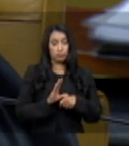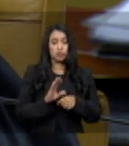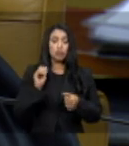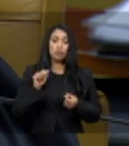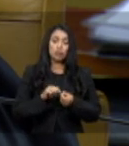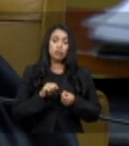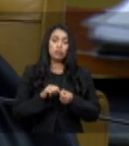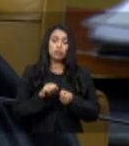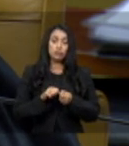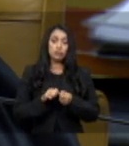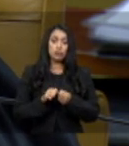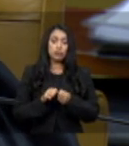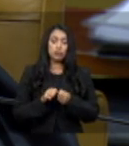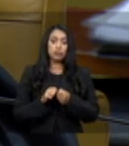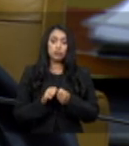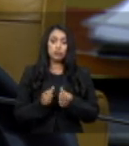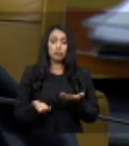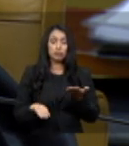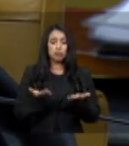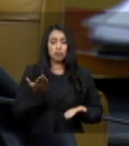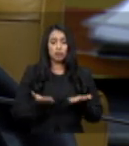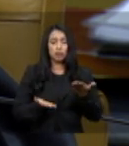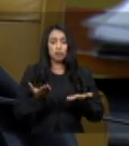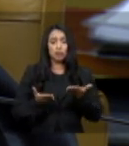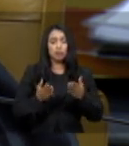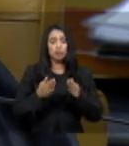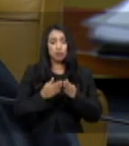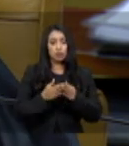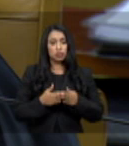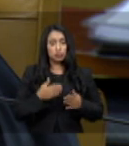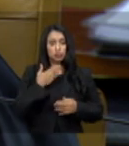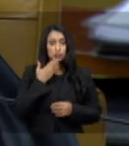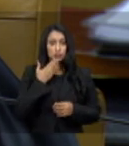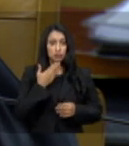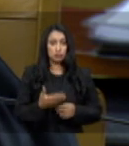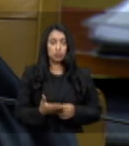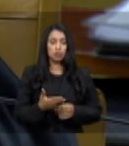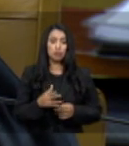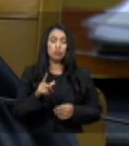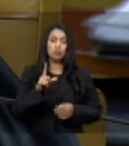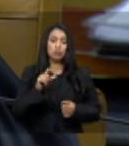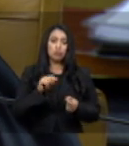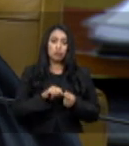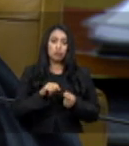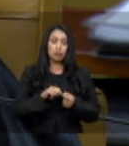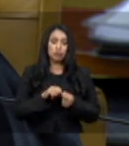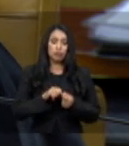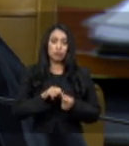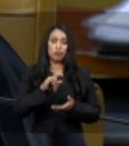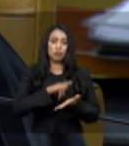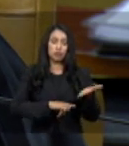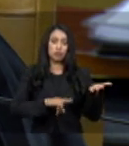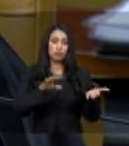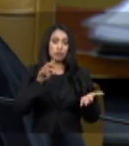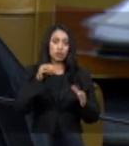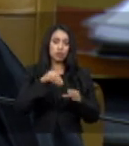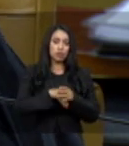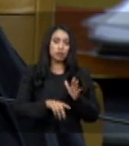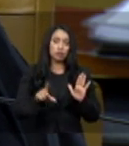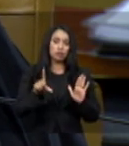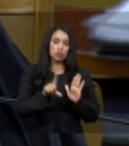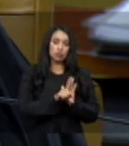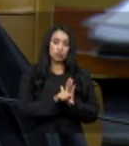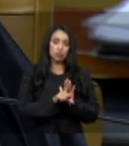fizemos calibragem dos pedidos é mantida liminar é muito